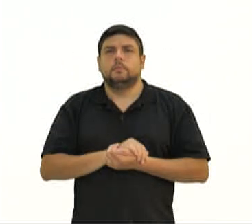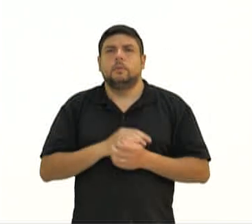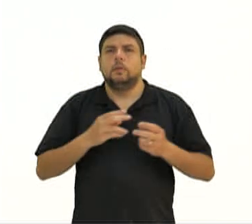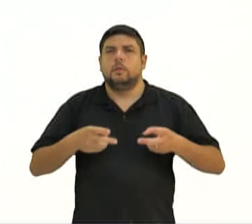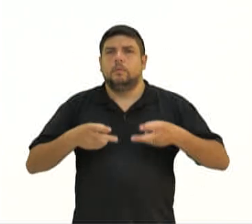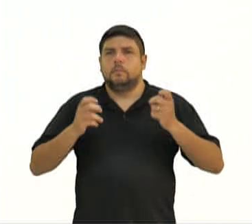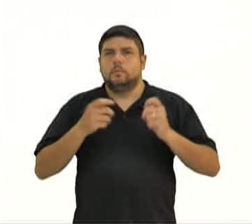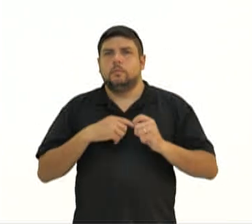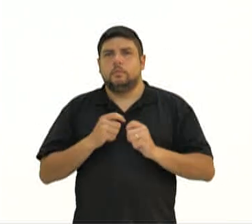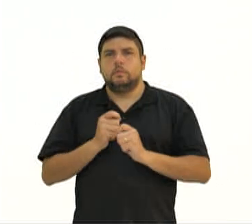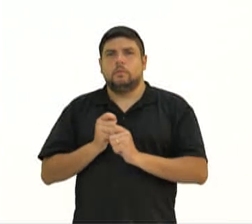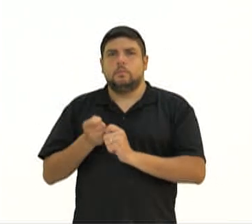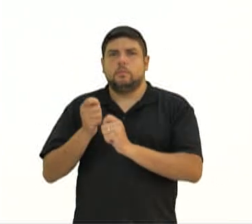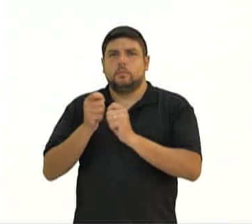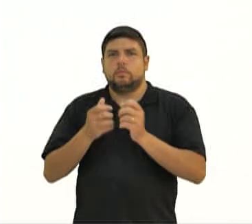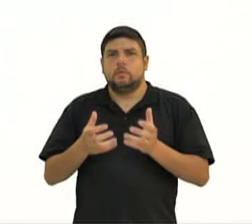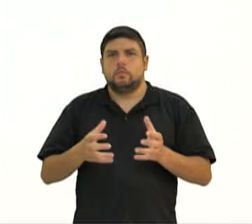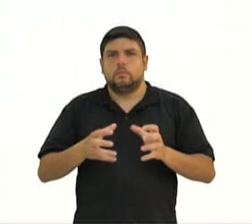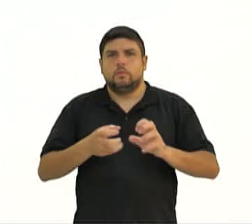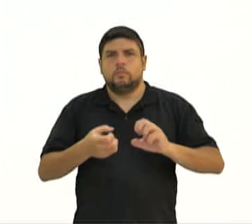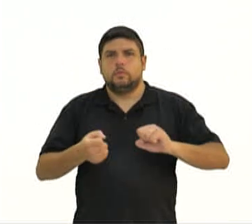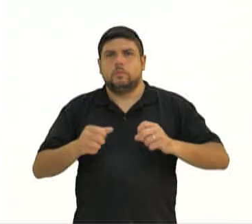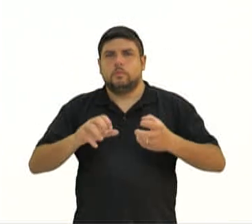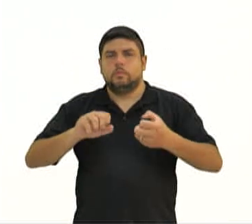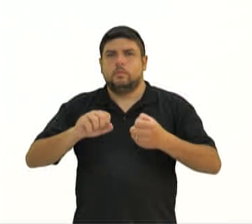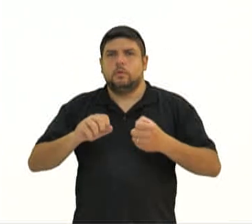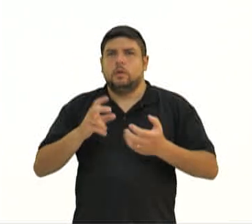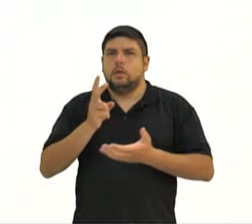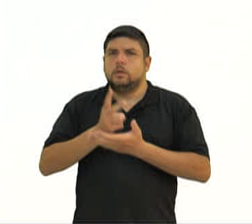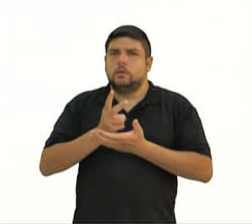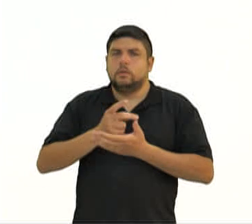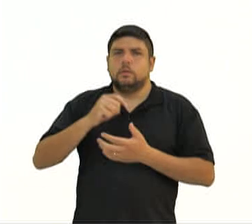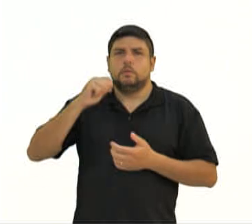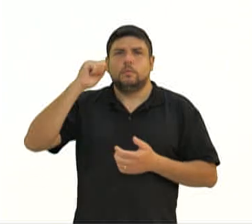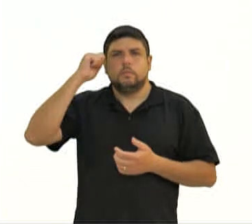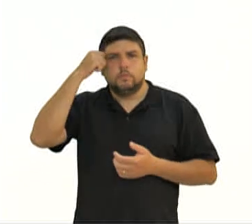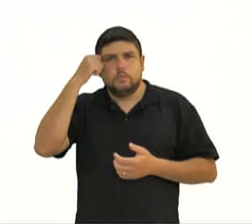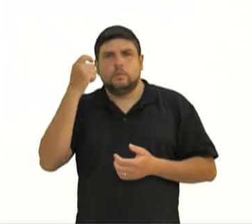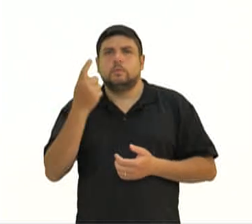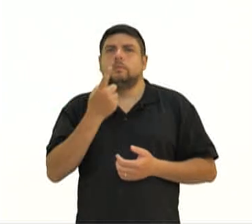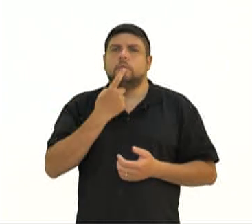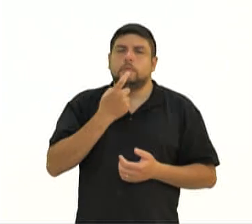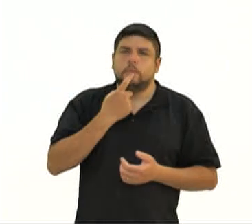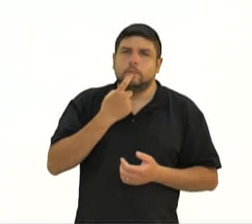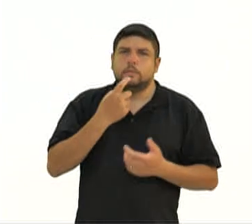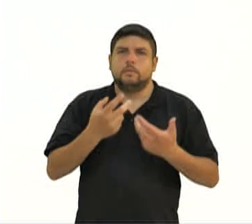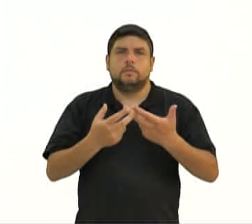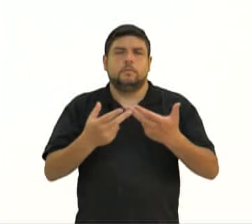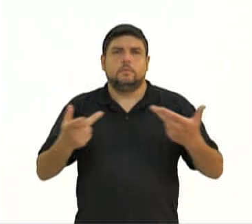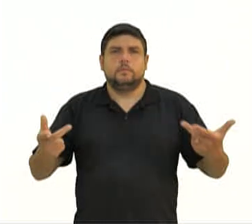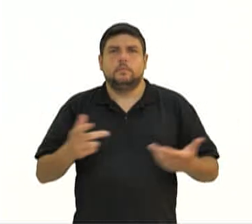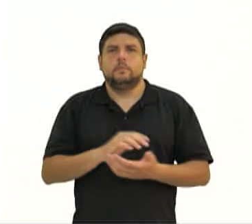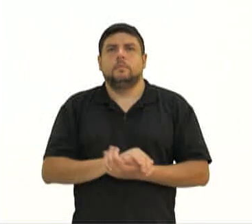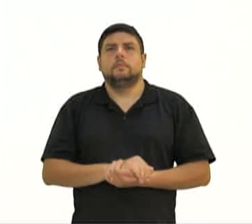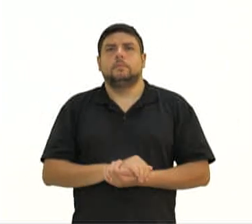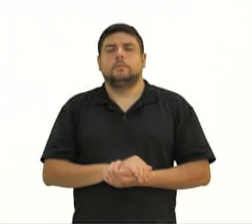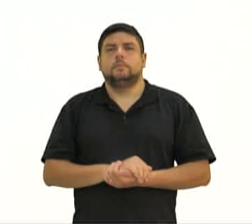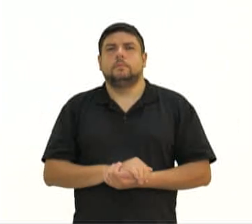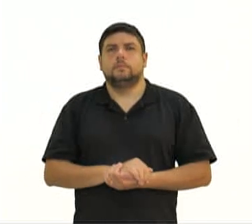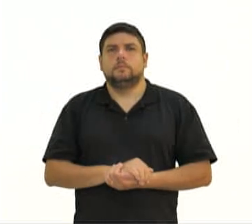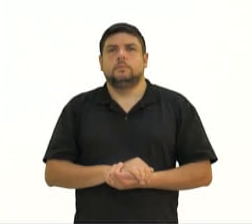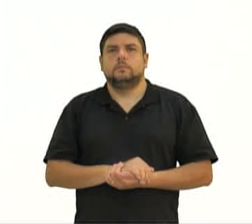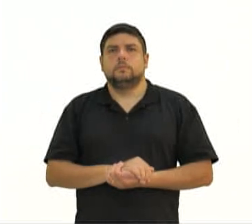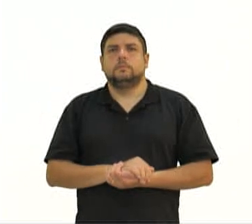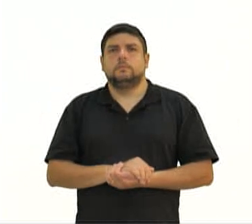cerâmica deles são muito assim, preto, vermelho, um vaso também de